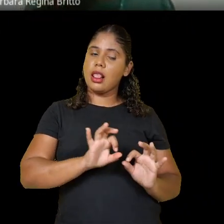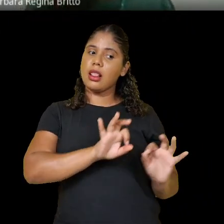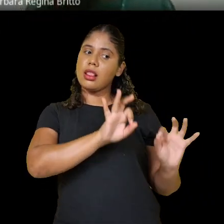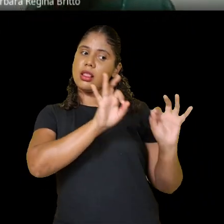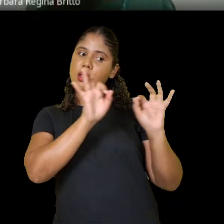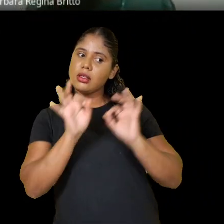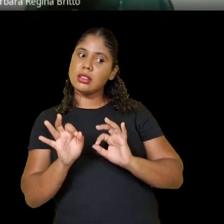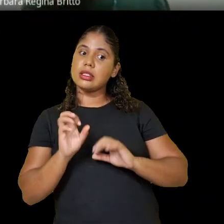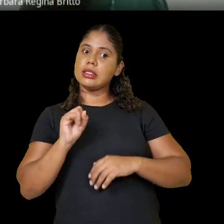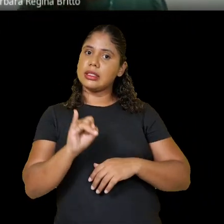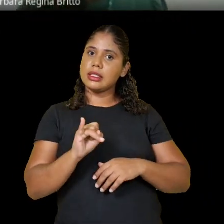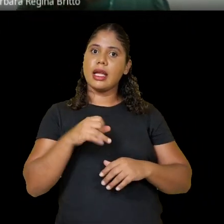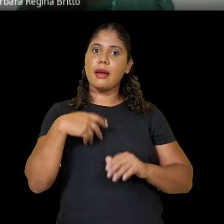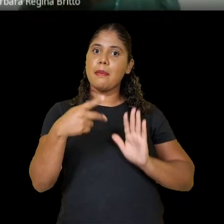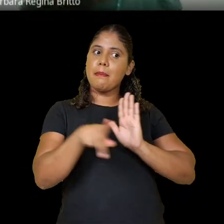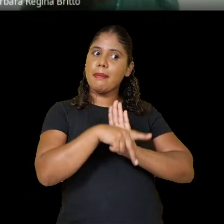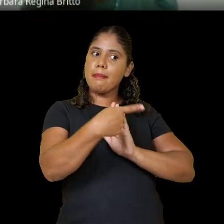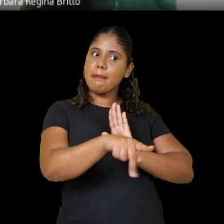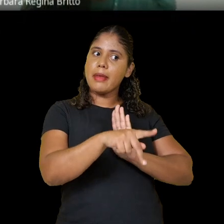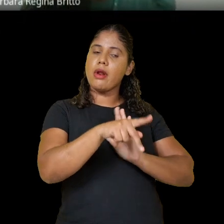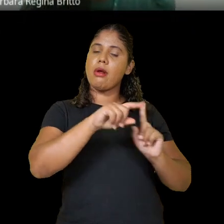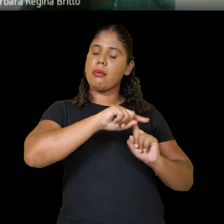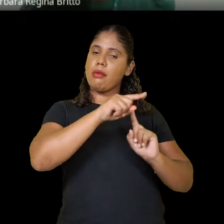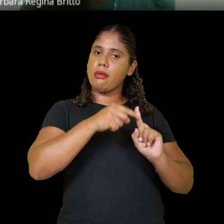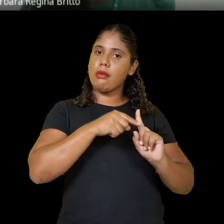é fisiológico ou não é.